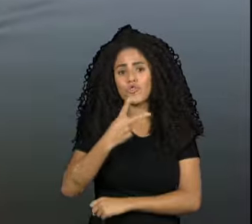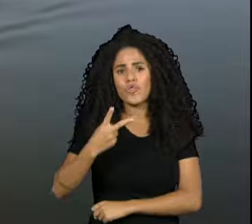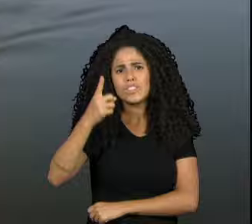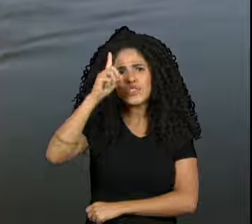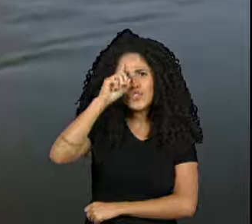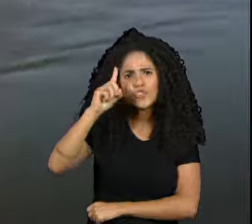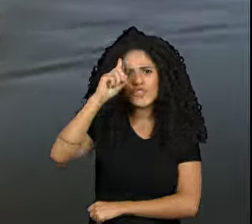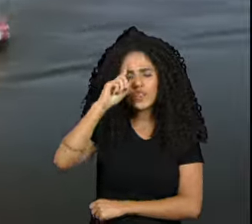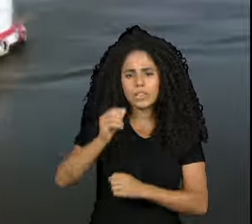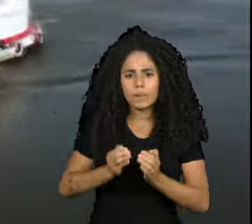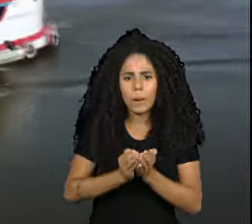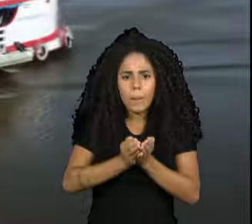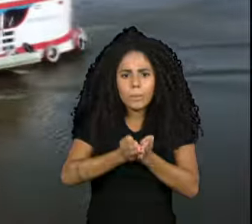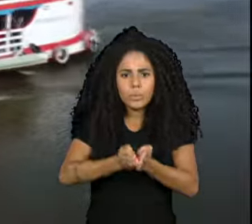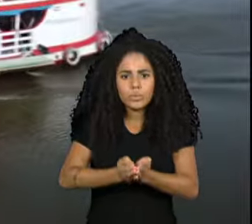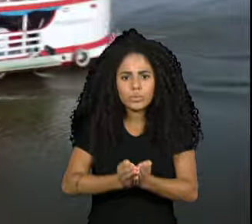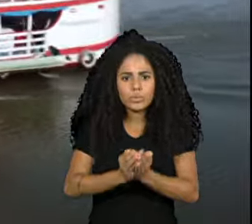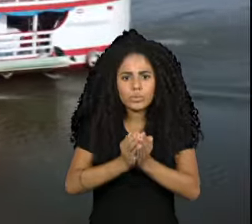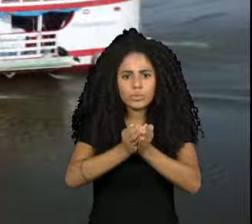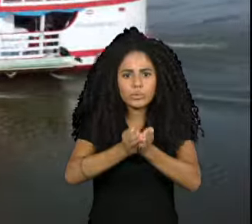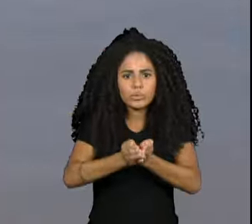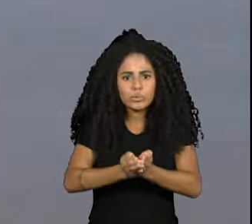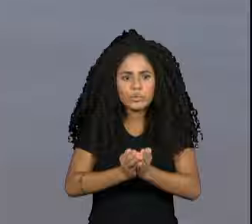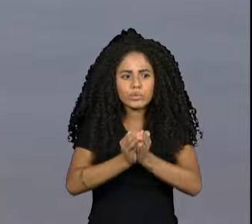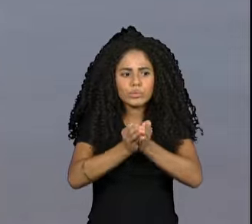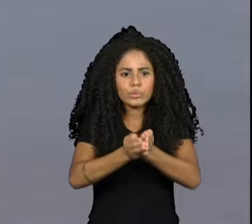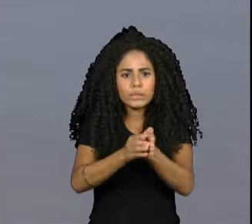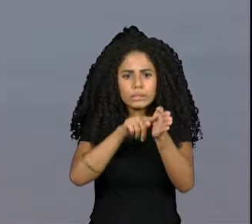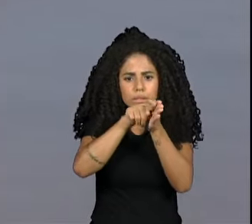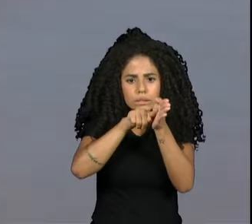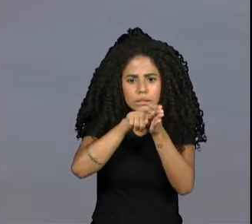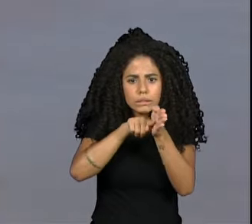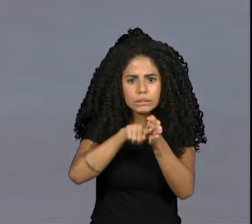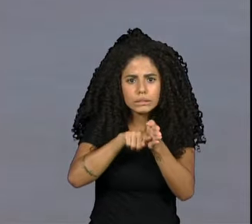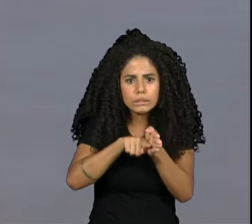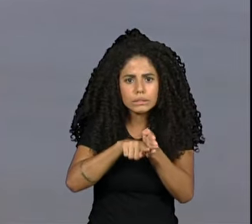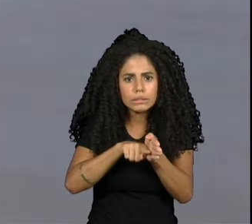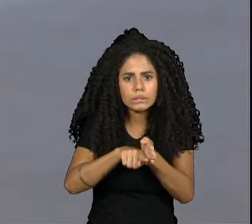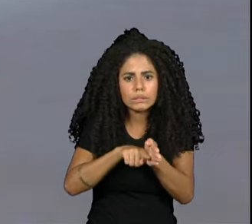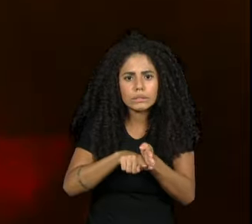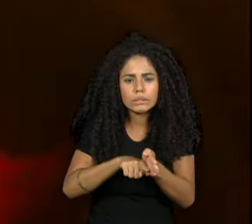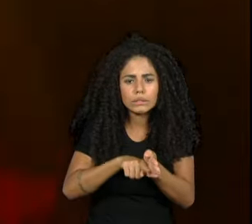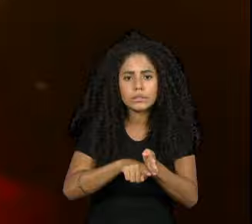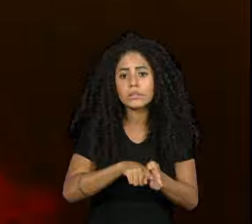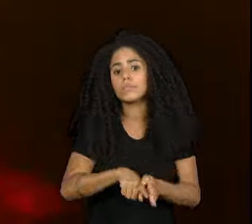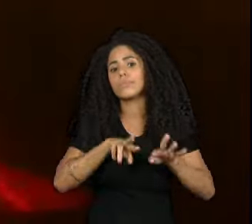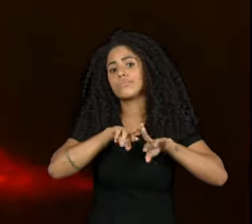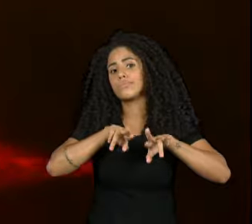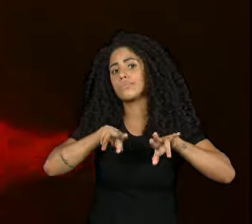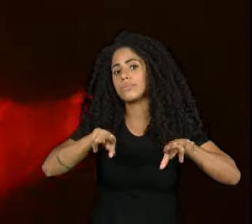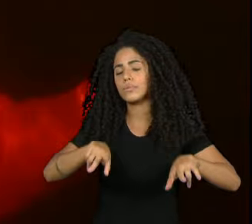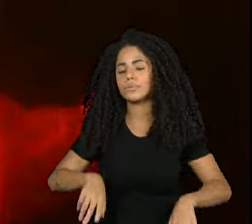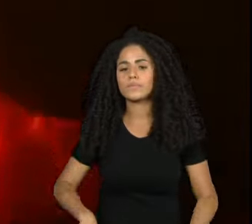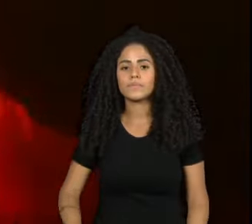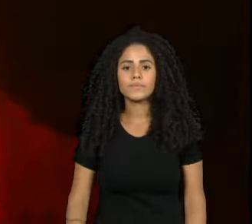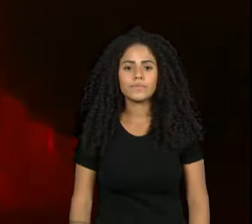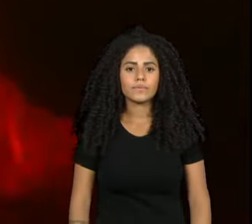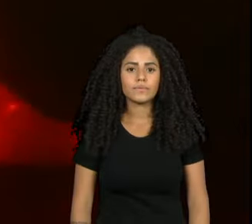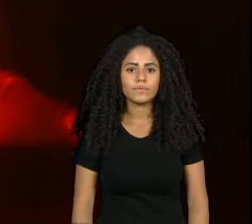bordo, totalizando 100 horas de pesquisas em 4 regiões da Bacia Amazônica.